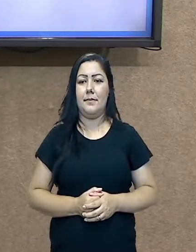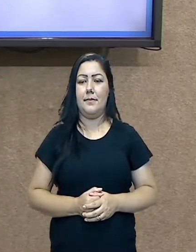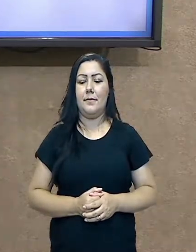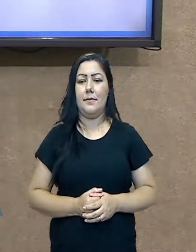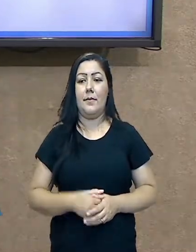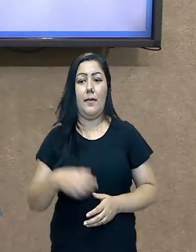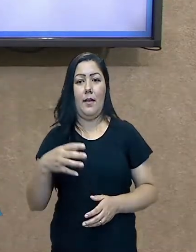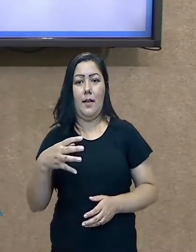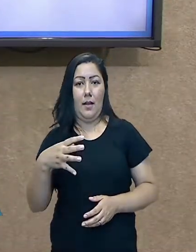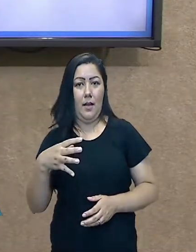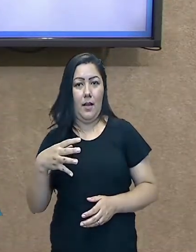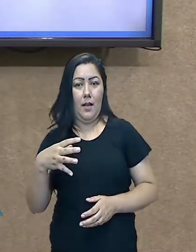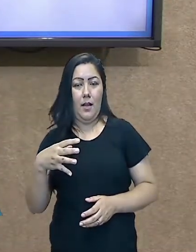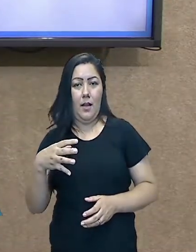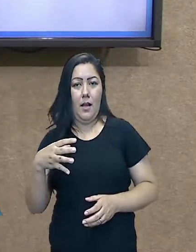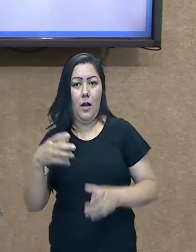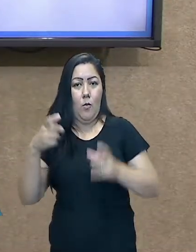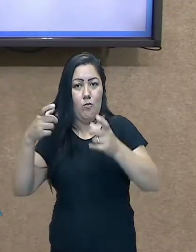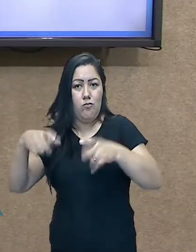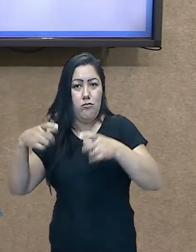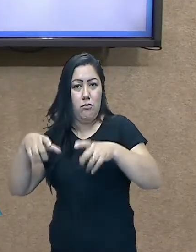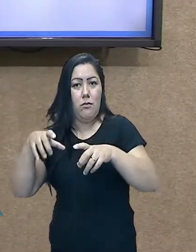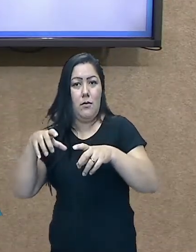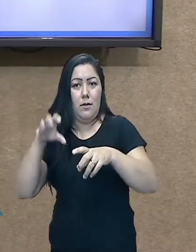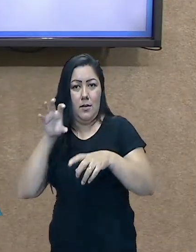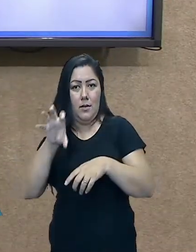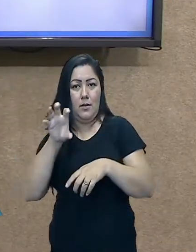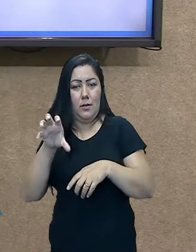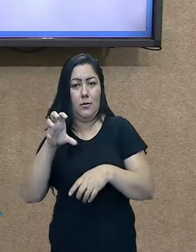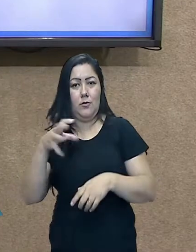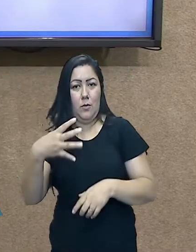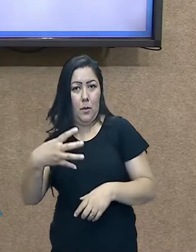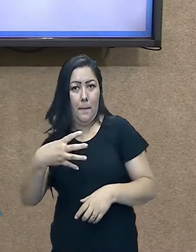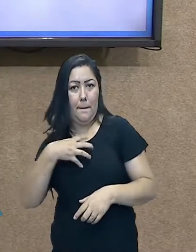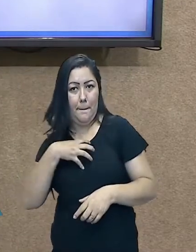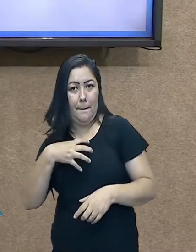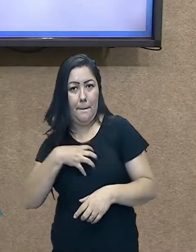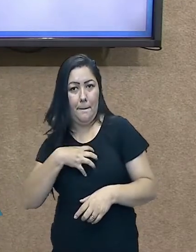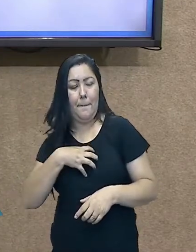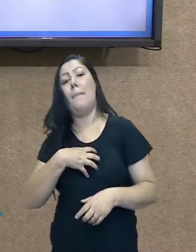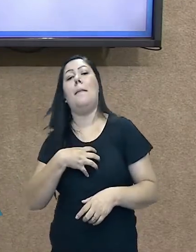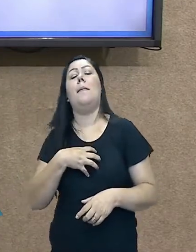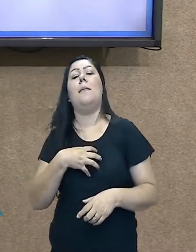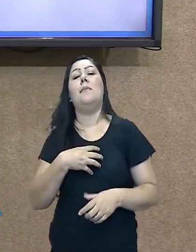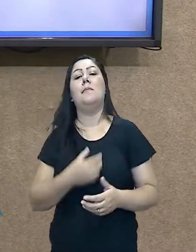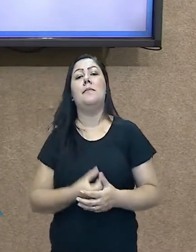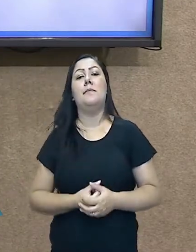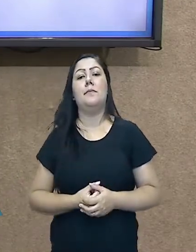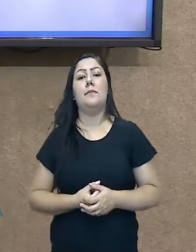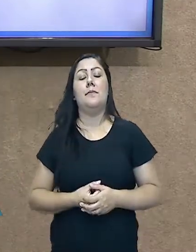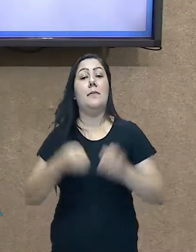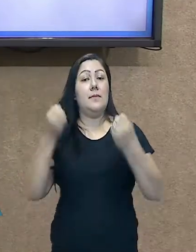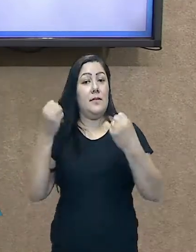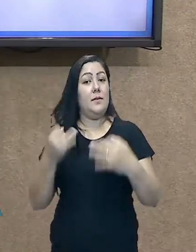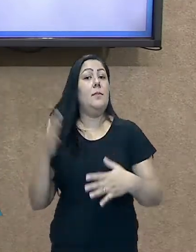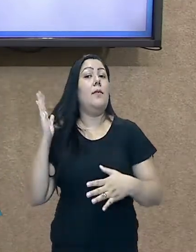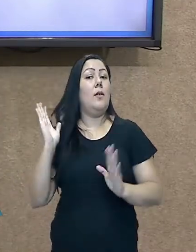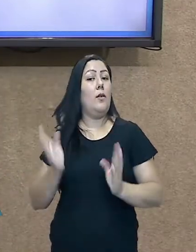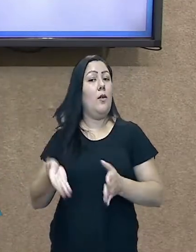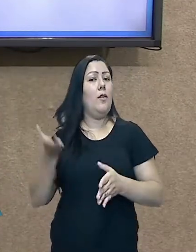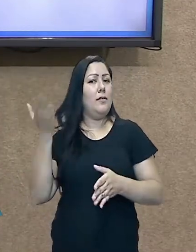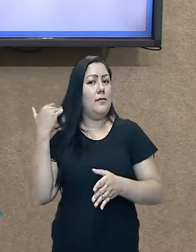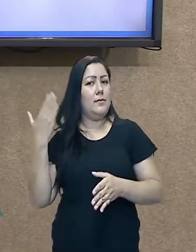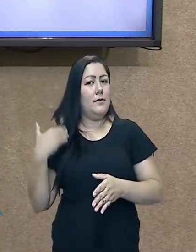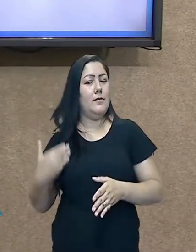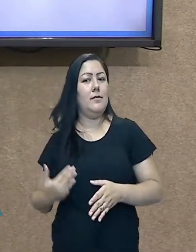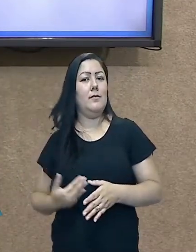Bahia, logo no início do ano, nós tivemos, na primeira aula, nós falamos sobre as festas